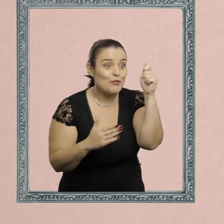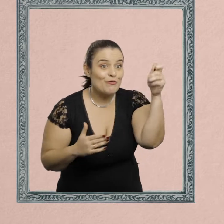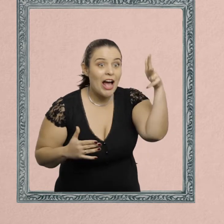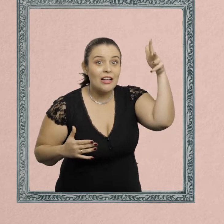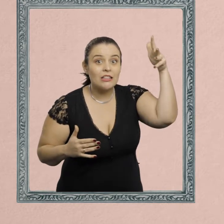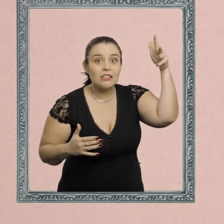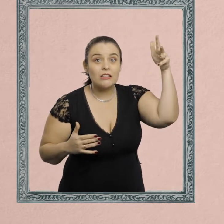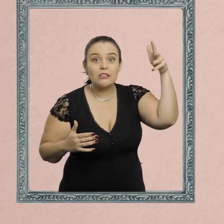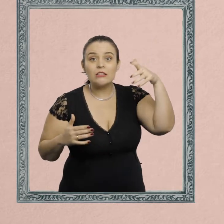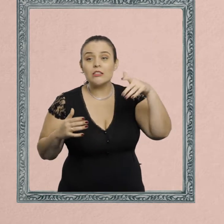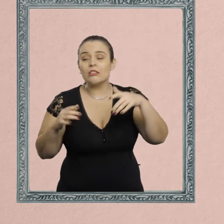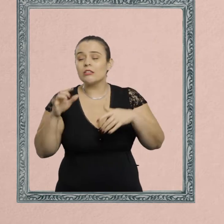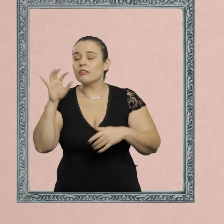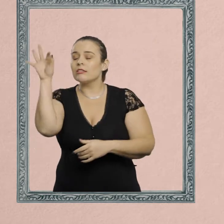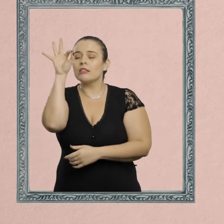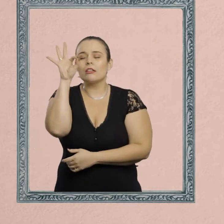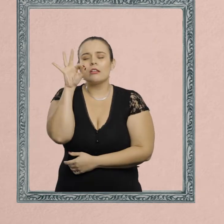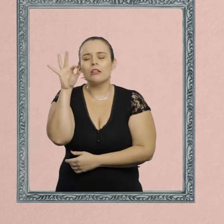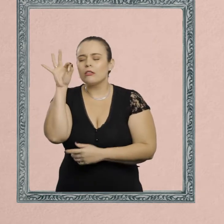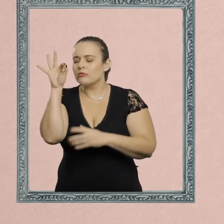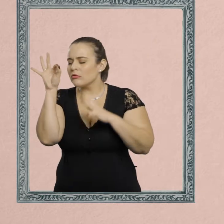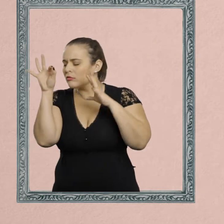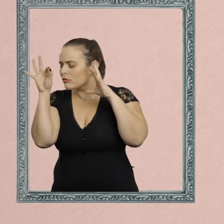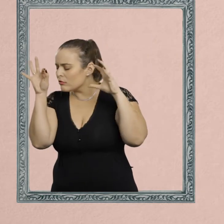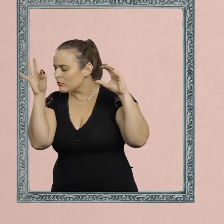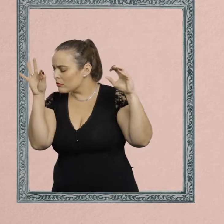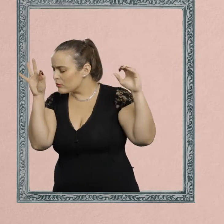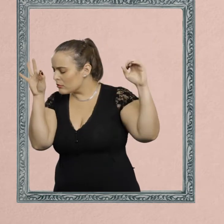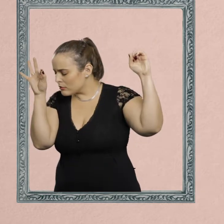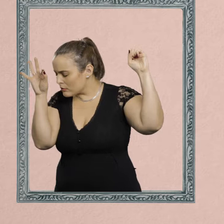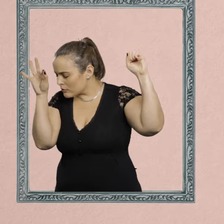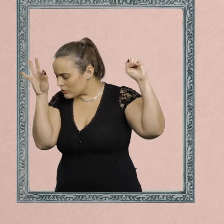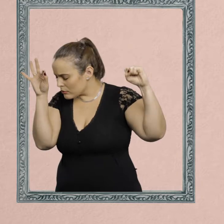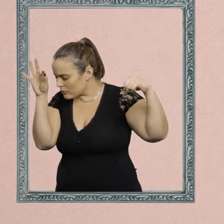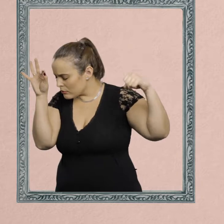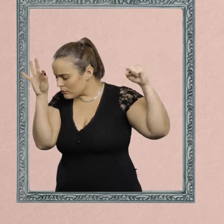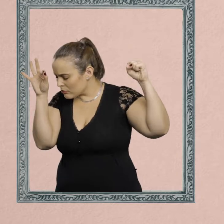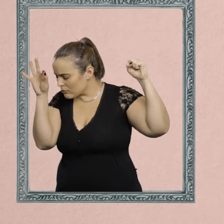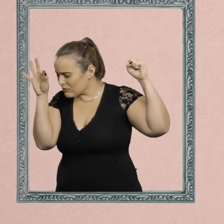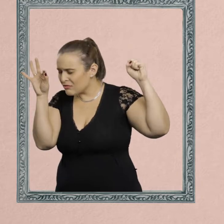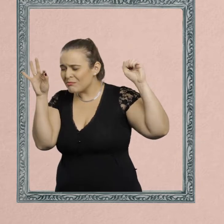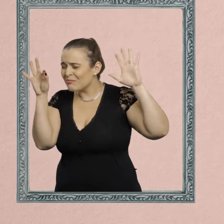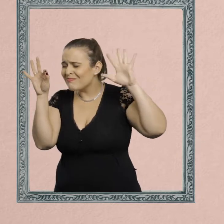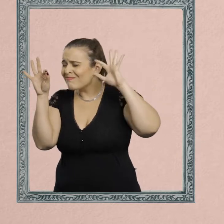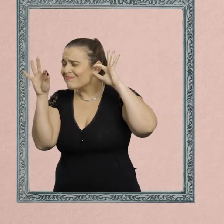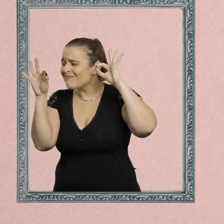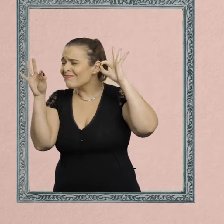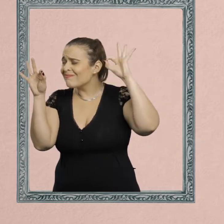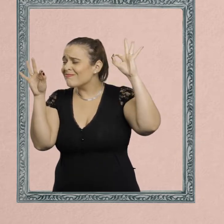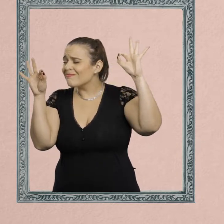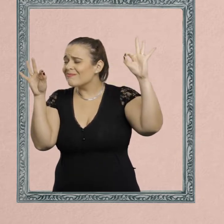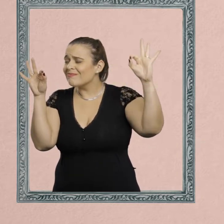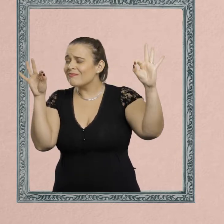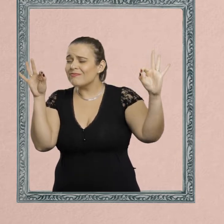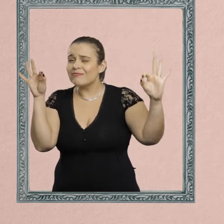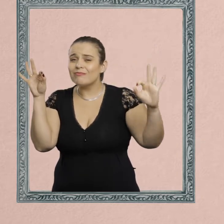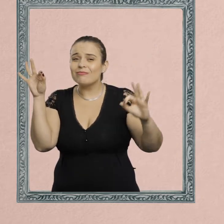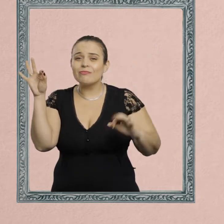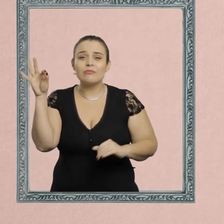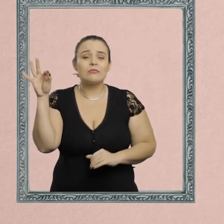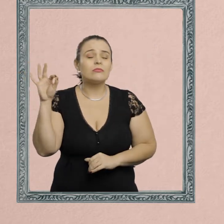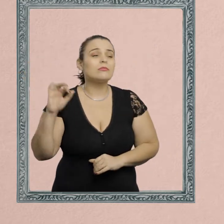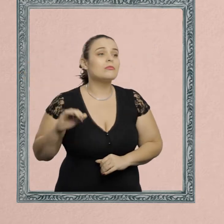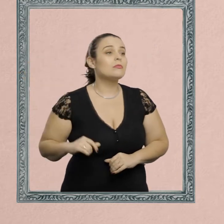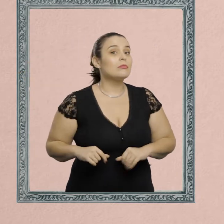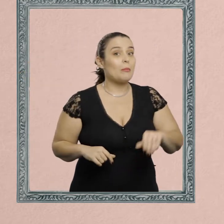fadas. Sininho achou que ouviu alguma criança dizendo que sim, mas ela não tinha certeza. Peter então falou